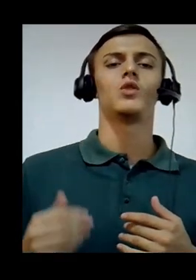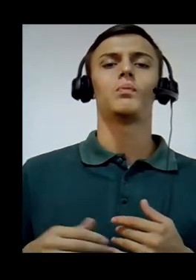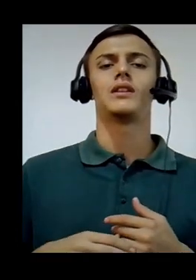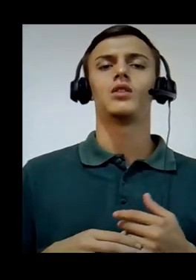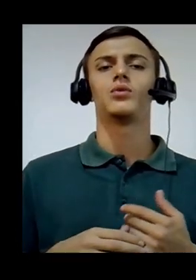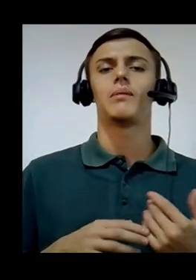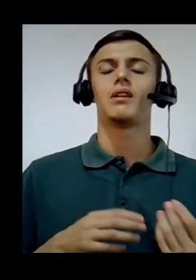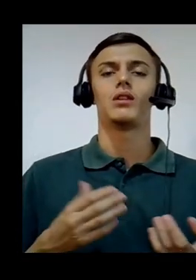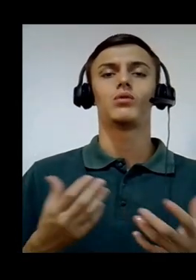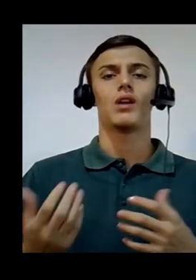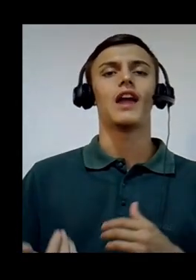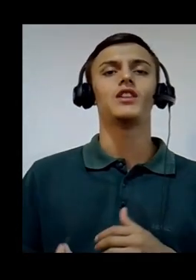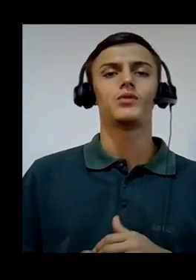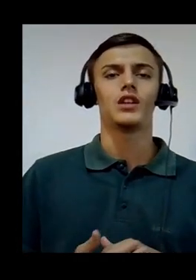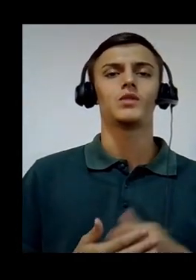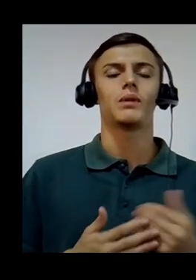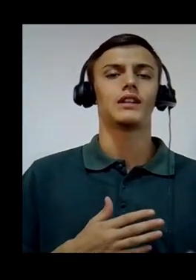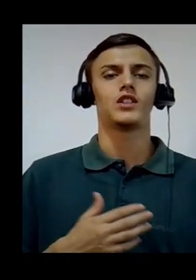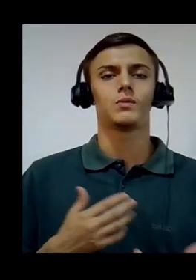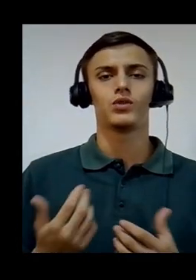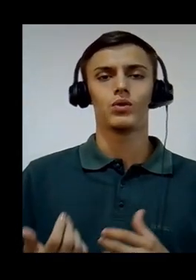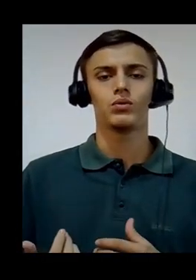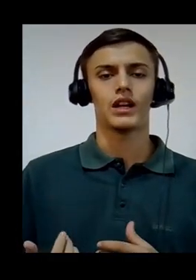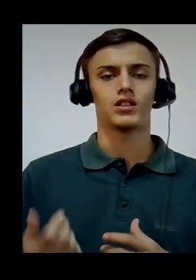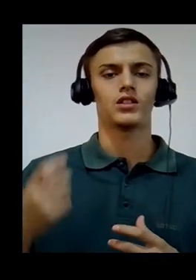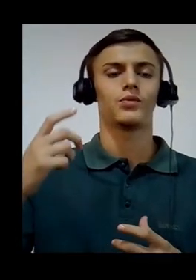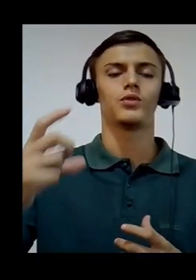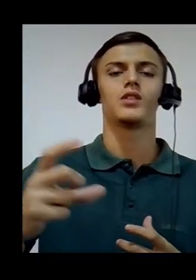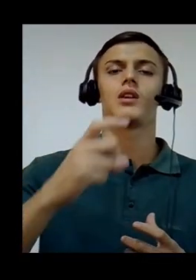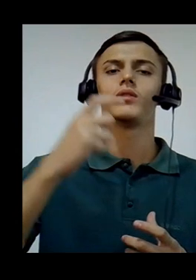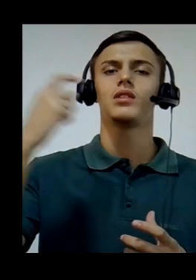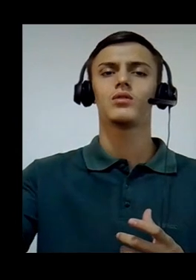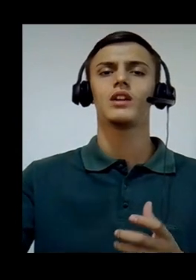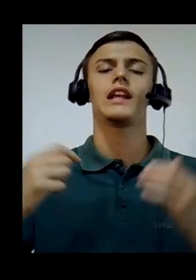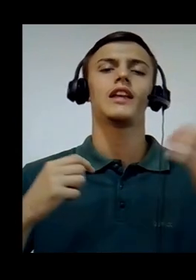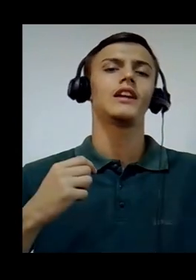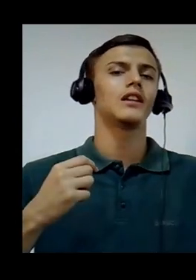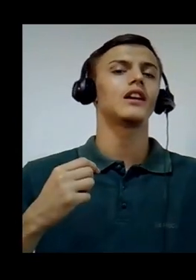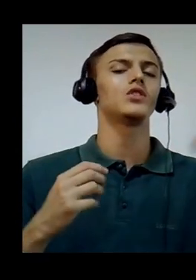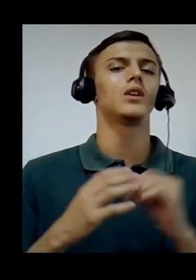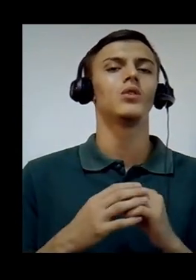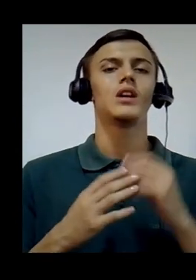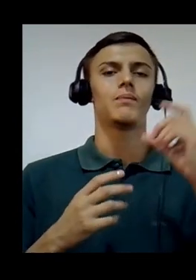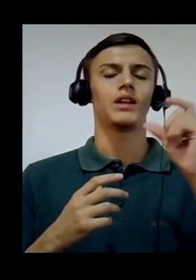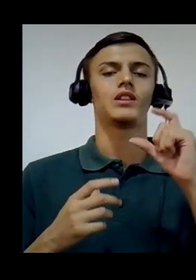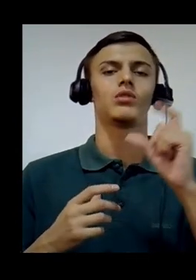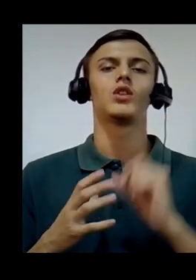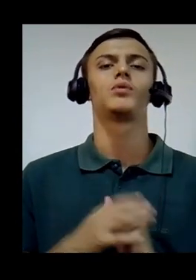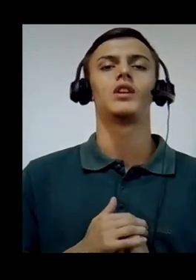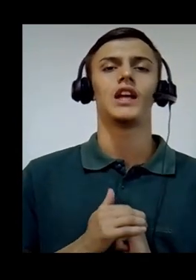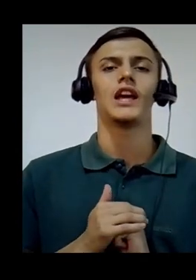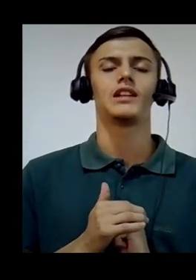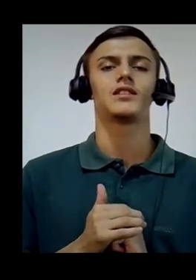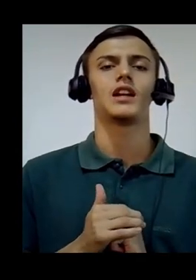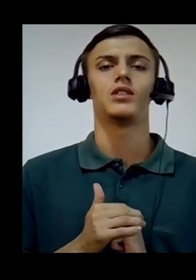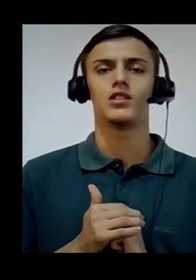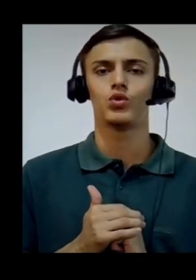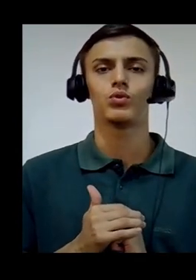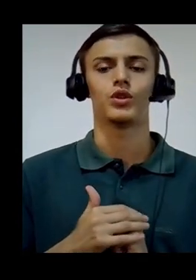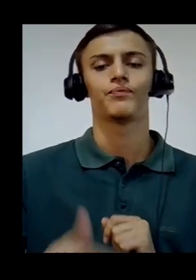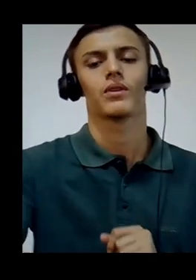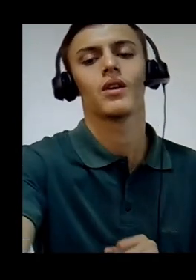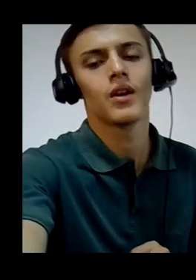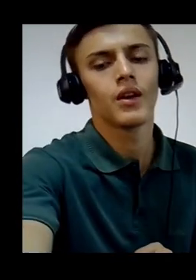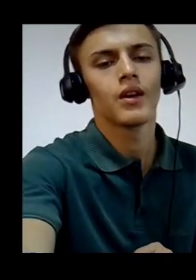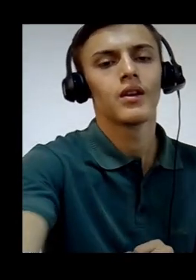Lembrando também que o padrão do cabeamento é diferente para cada tipo de voltagem. Se for utilizar o extensor, é aquela regrinha lá que a gente falou, tem que ter um interruptor DR anexado